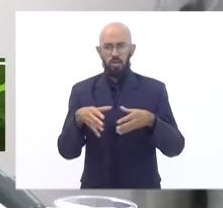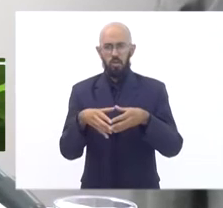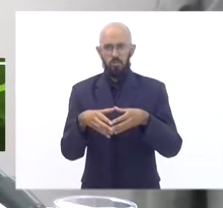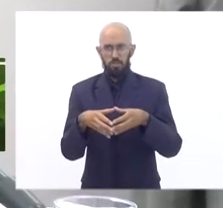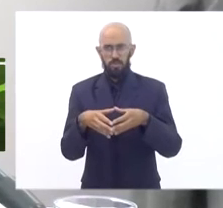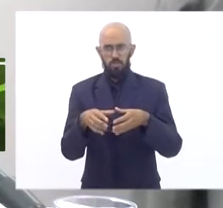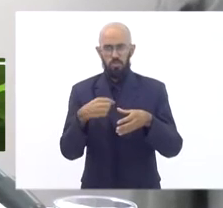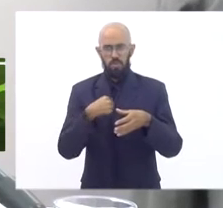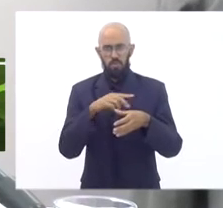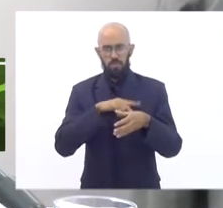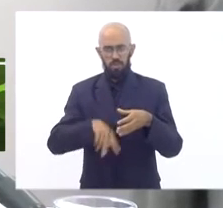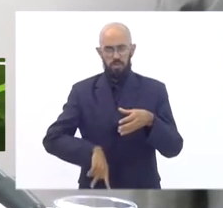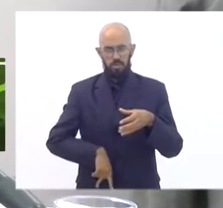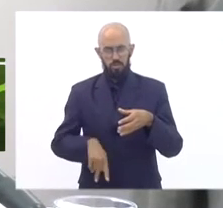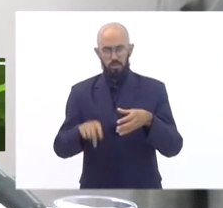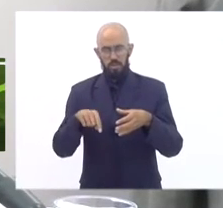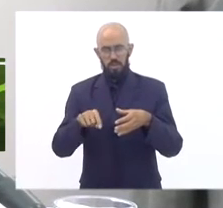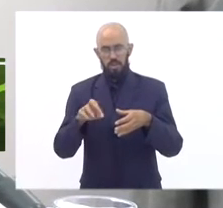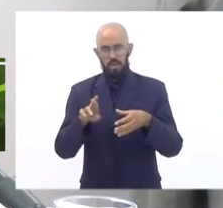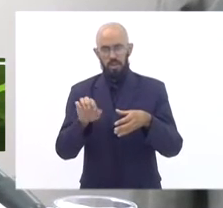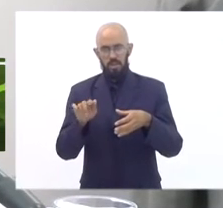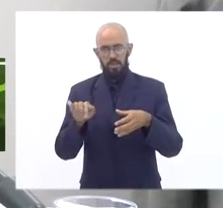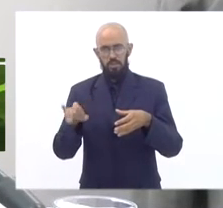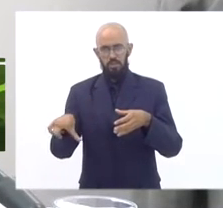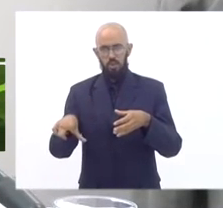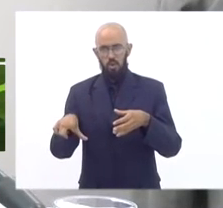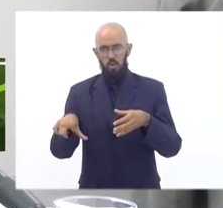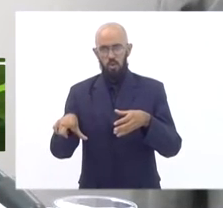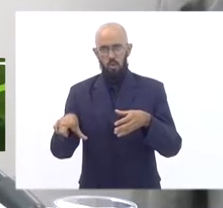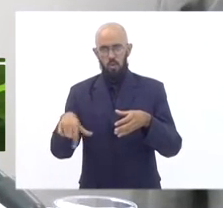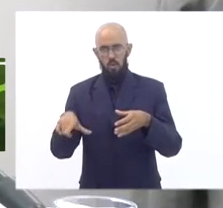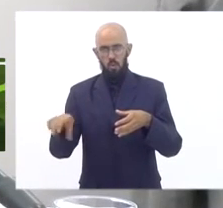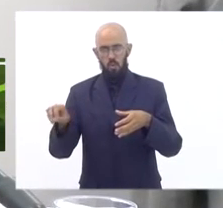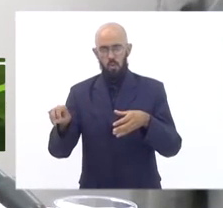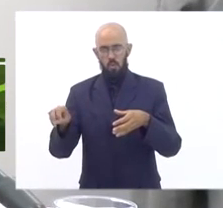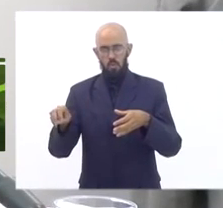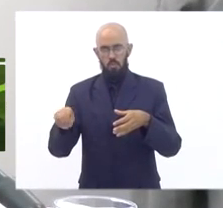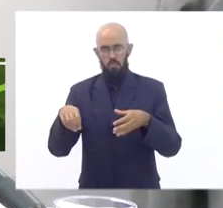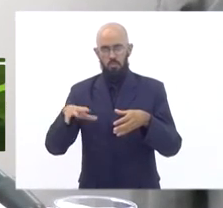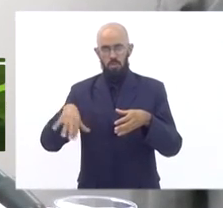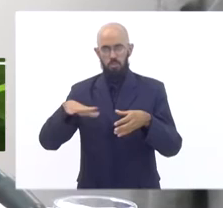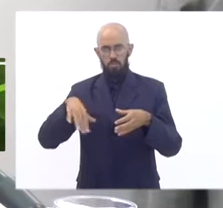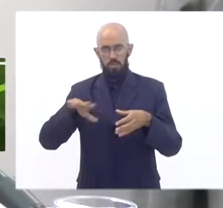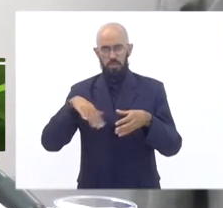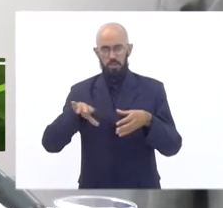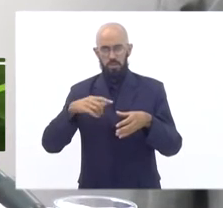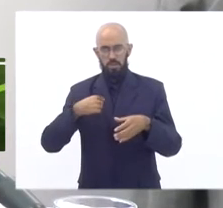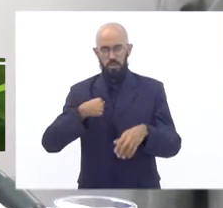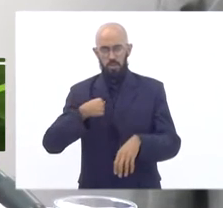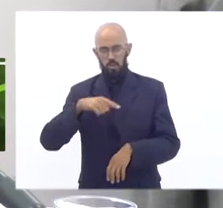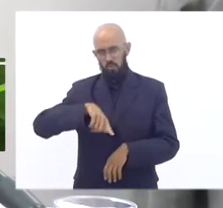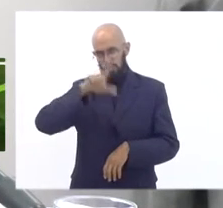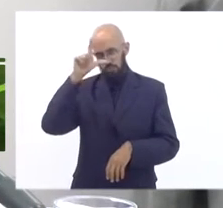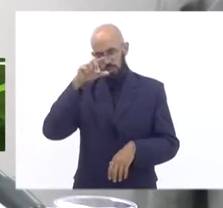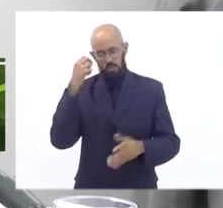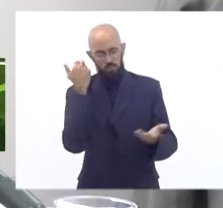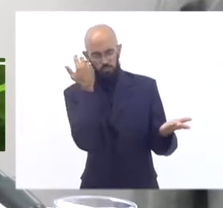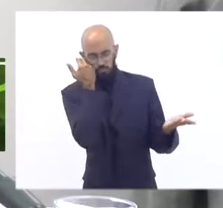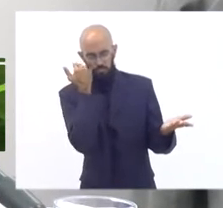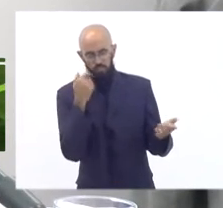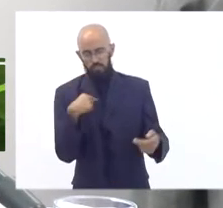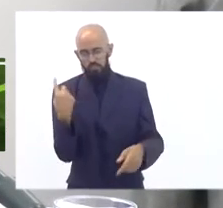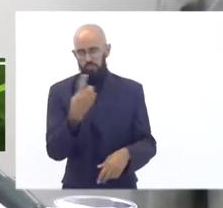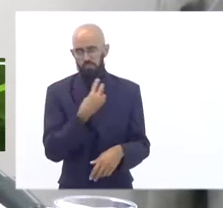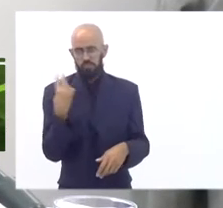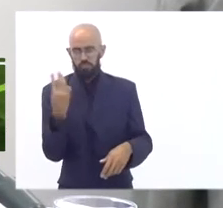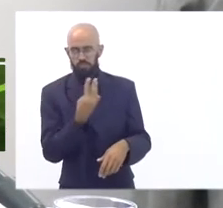eu presido, né? O deputado Luiz Paulo é membro efetivo, vice-presidente, o deputado Eliomar Coelho. A região metropolitana do Rio de Janeiro é a mais complexa do